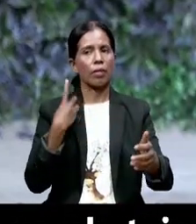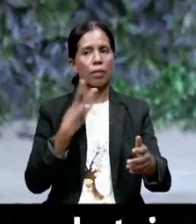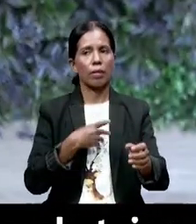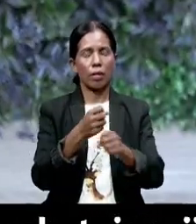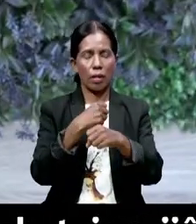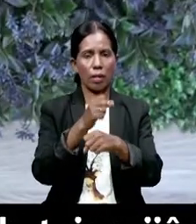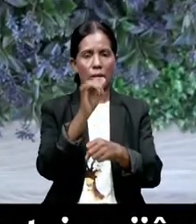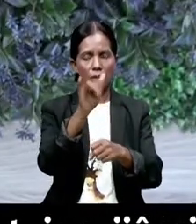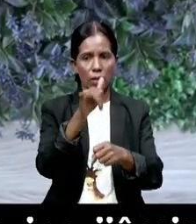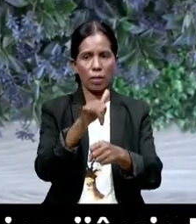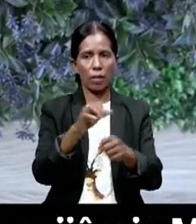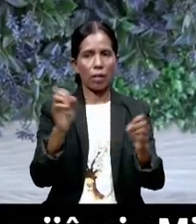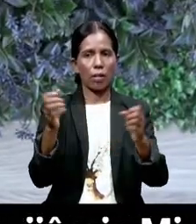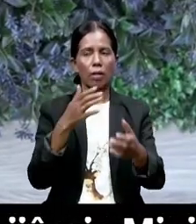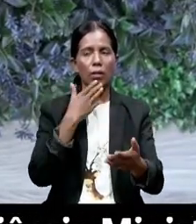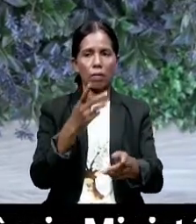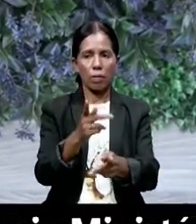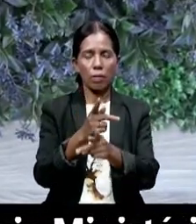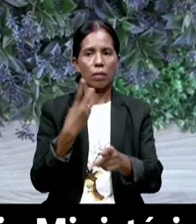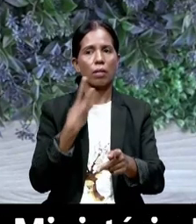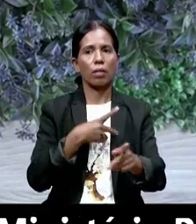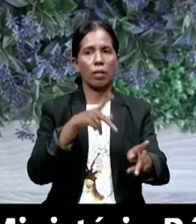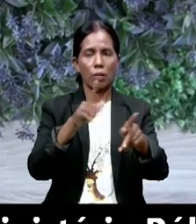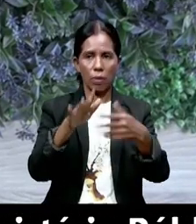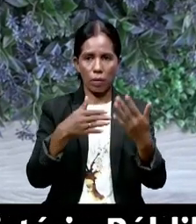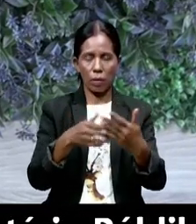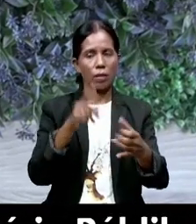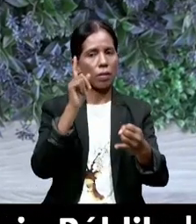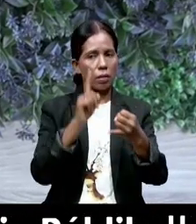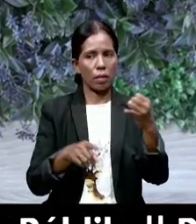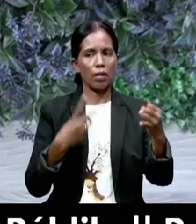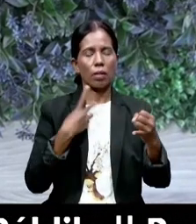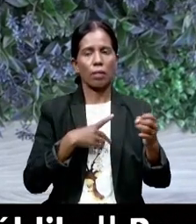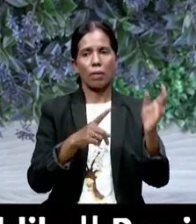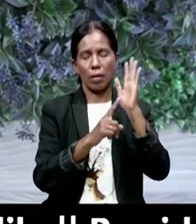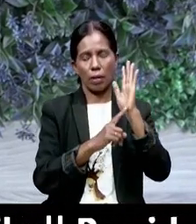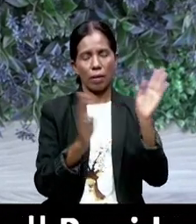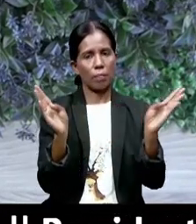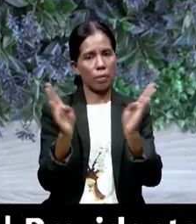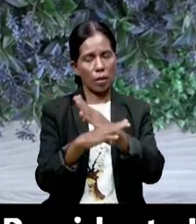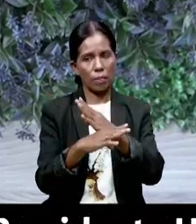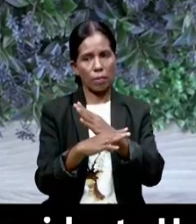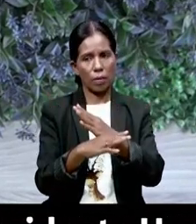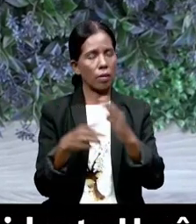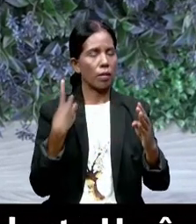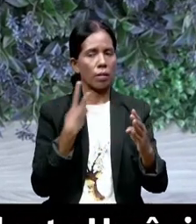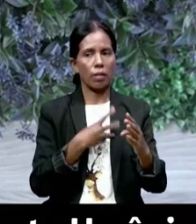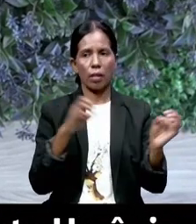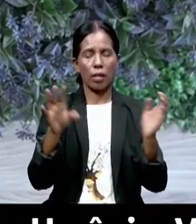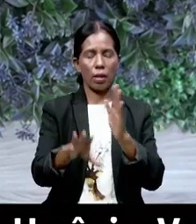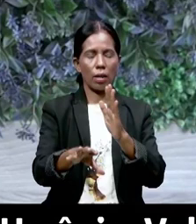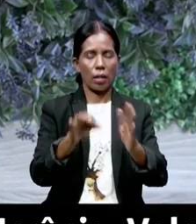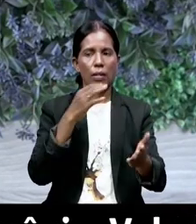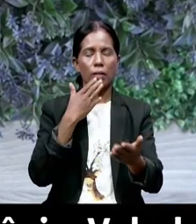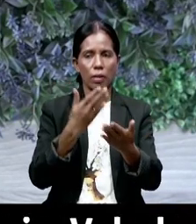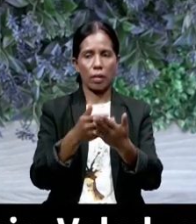acordo, não é mais que a proteja, mas se Itane a Marcira, então, e Cusmai, e também sai fila fali, a bela reta um fantasma, ou se